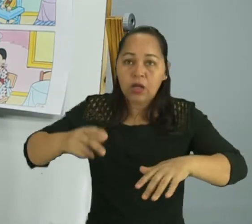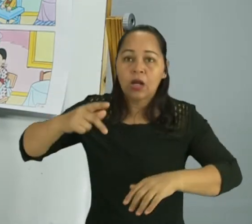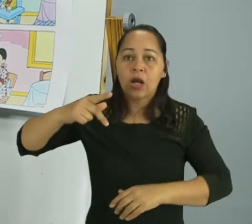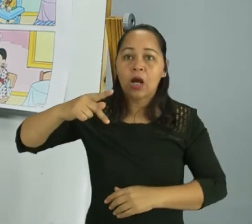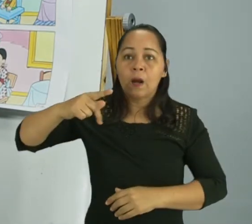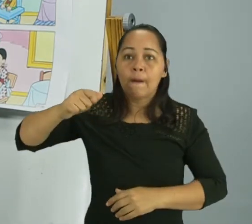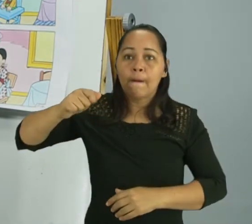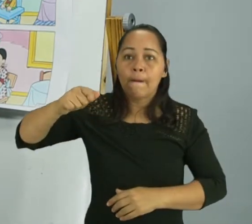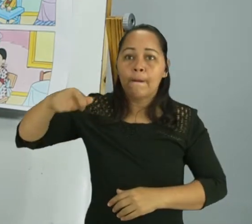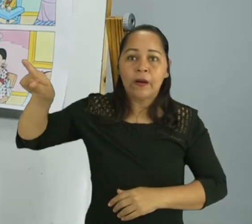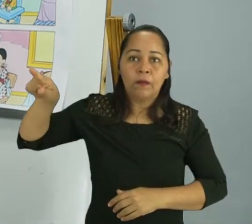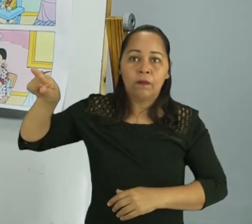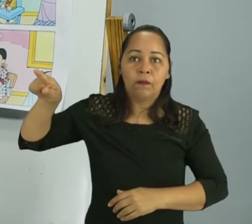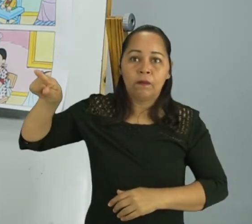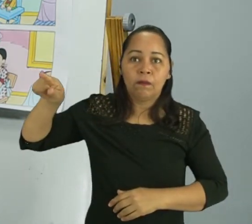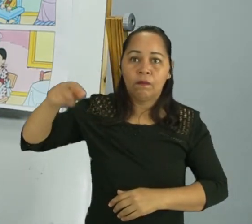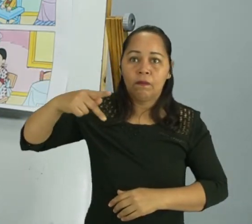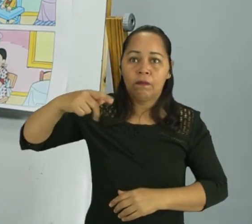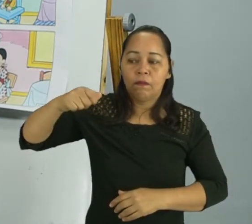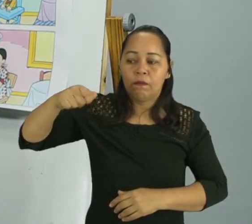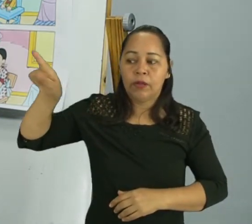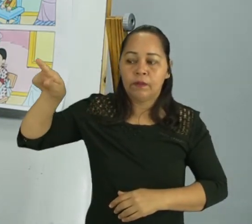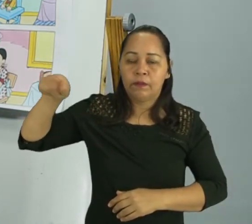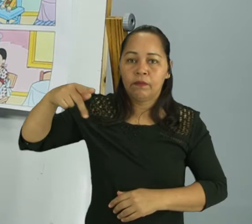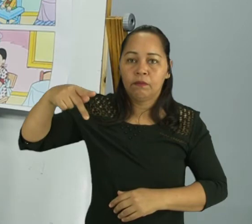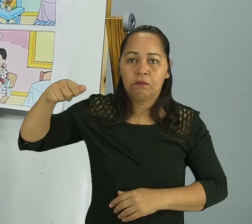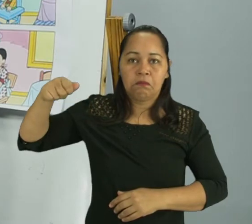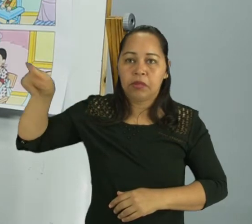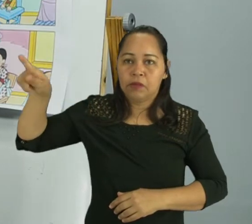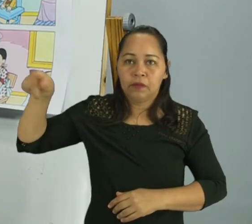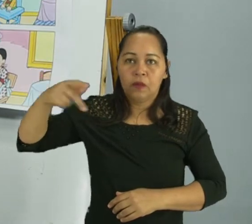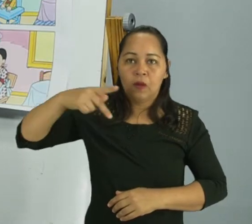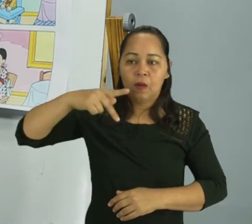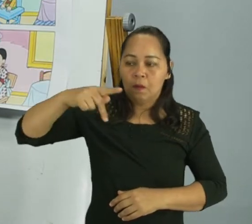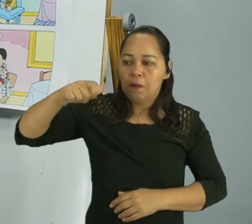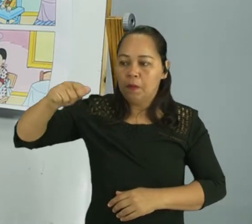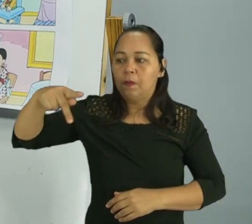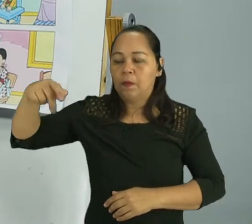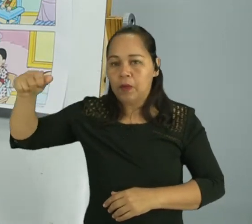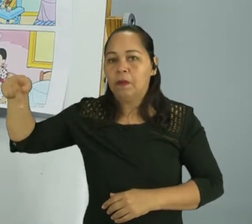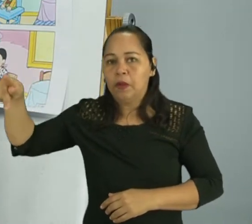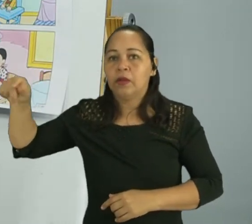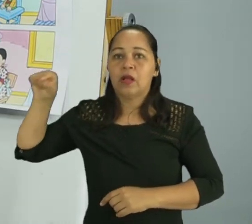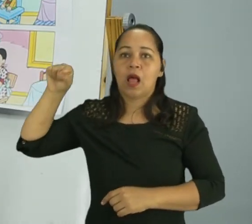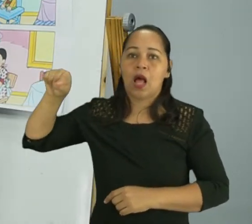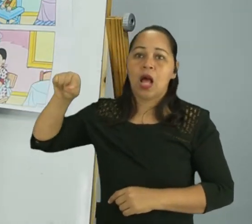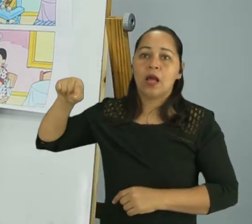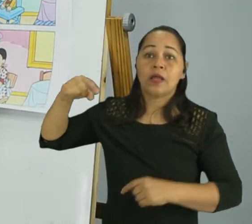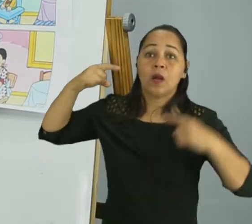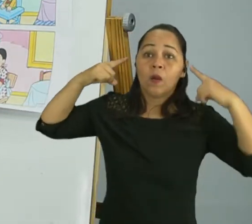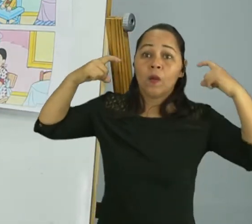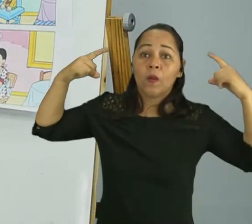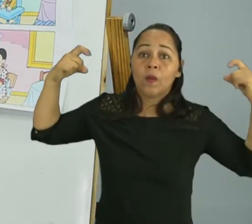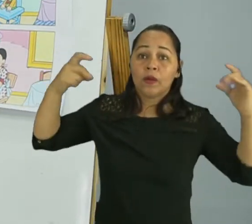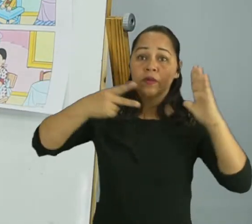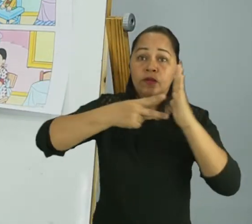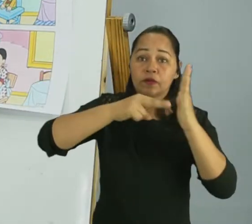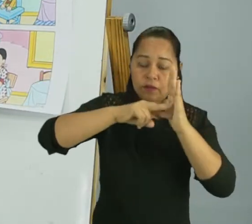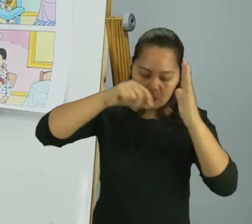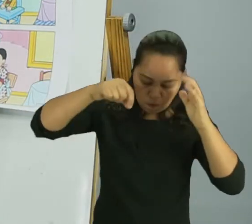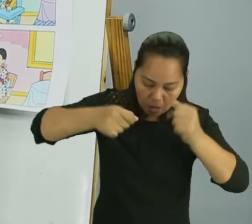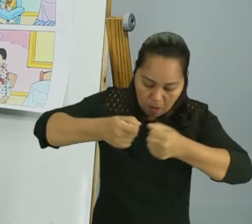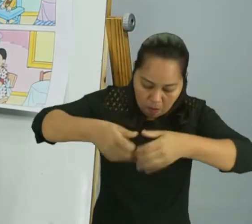pá que está lá escrito, né? Lá no gibi, ele simboliza o quê?